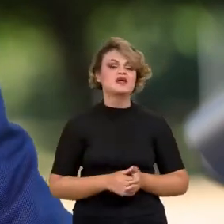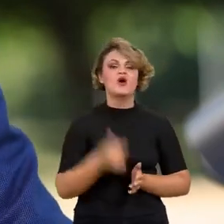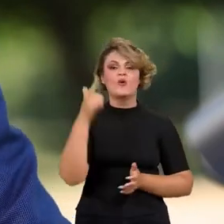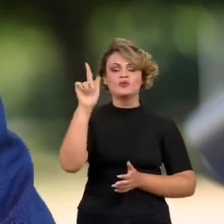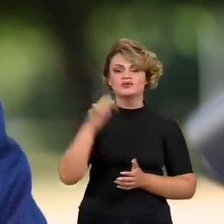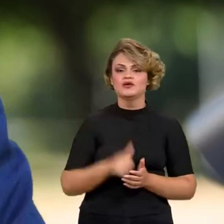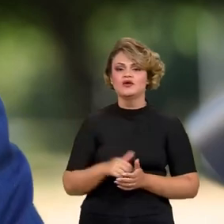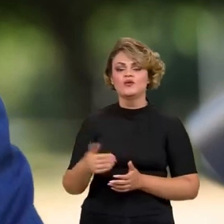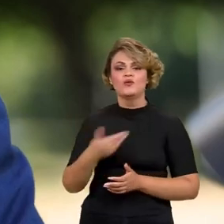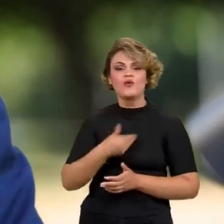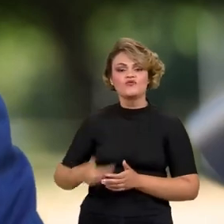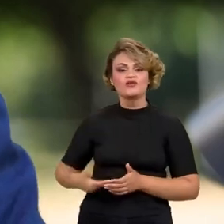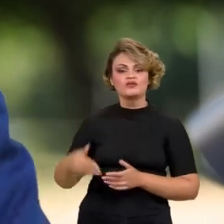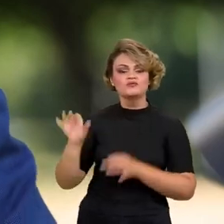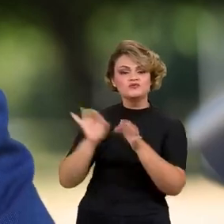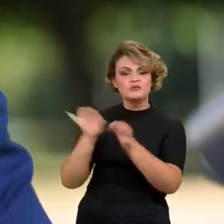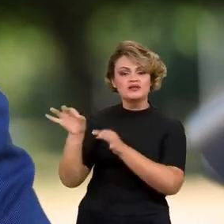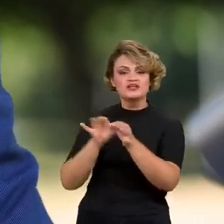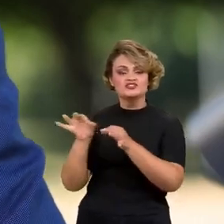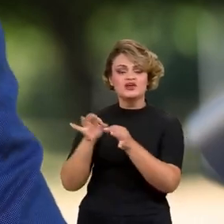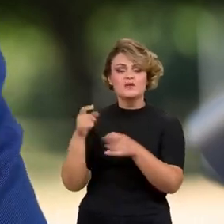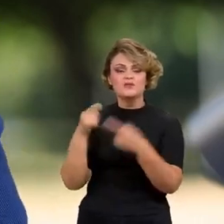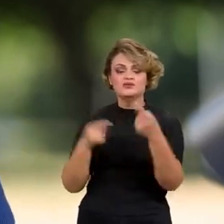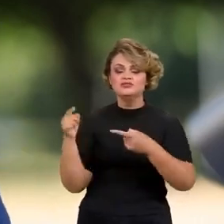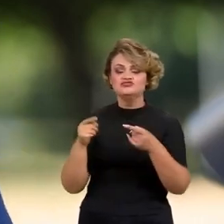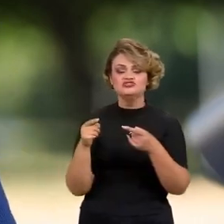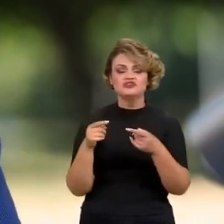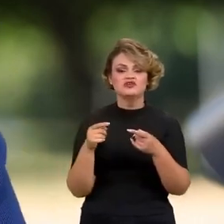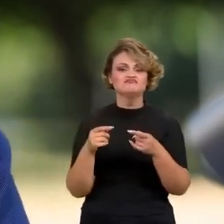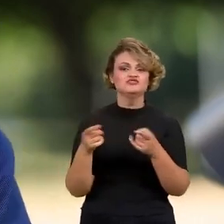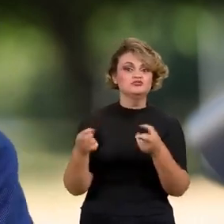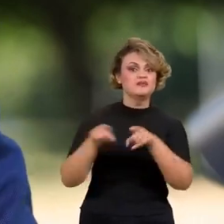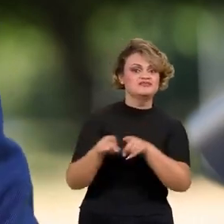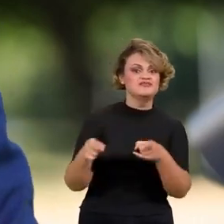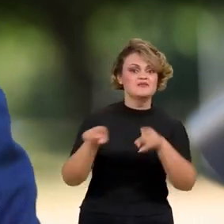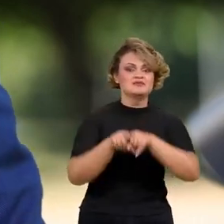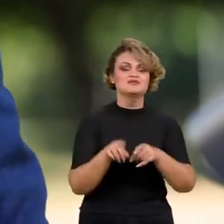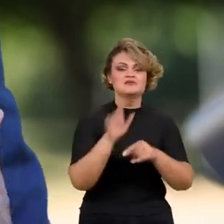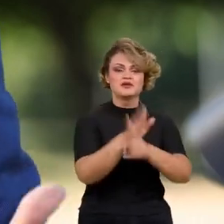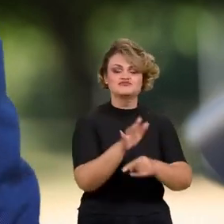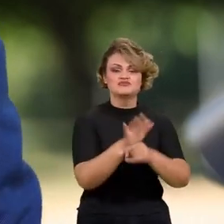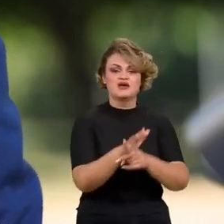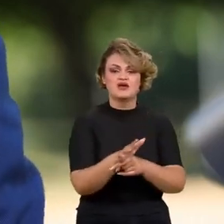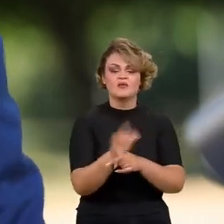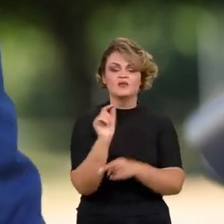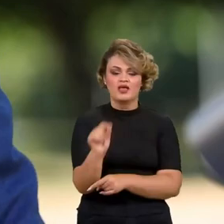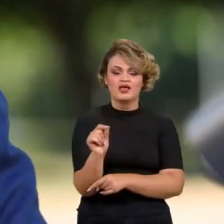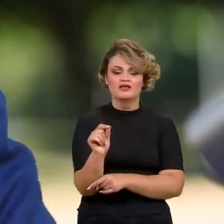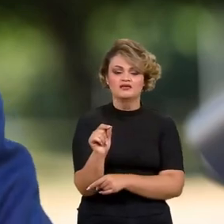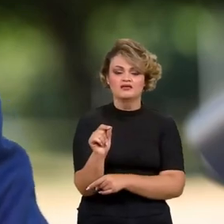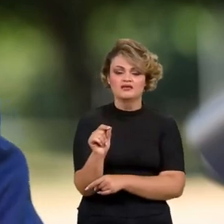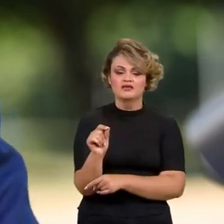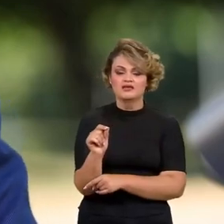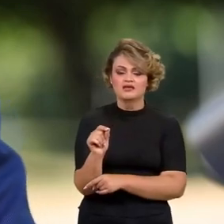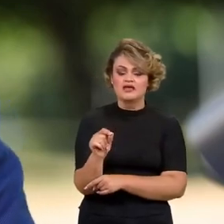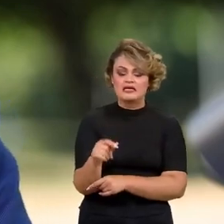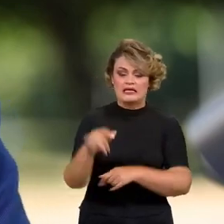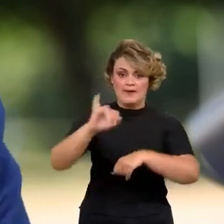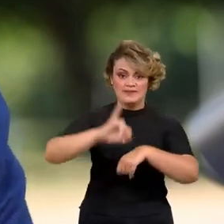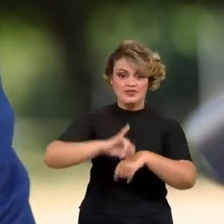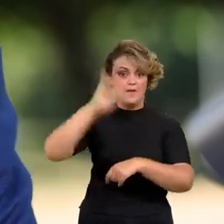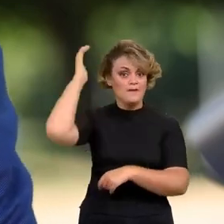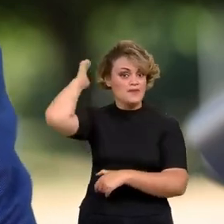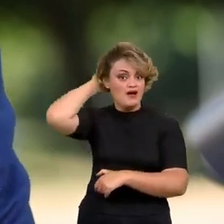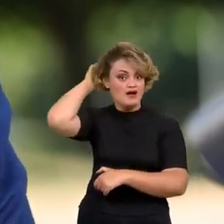a fazer a política de concessões e de parceria para ajudar a transformar Belém numa cidade capaz de receber